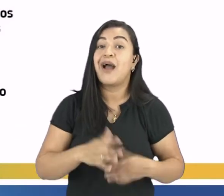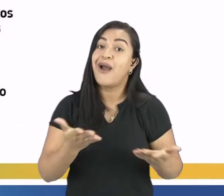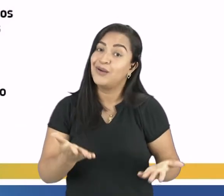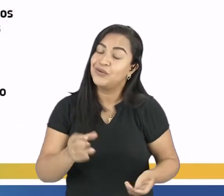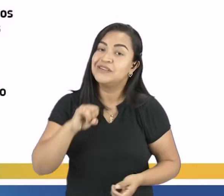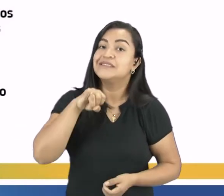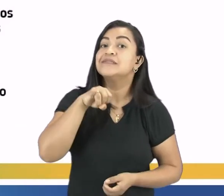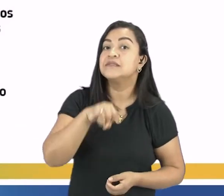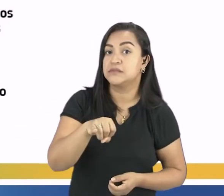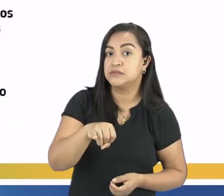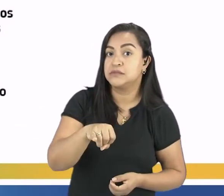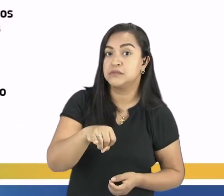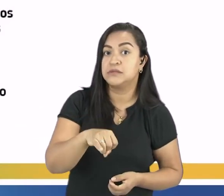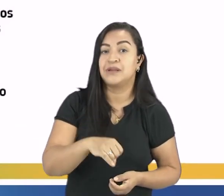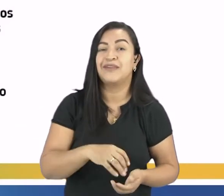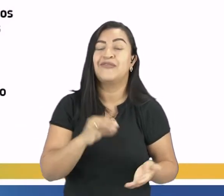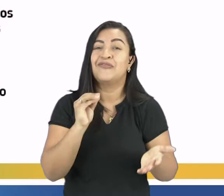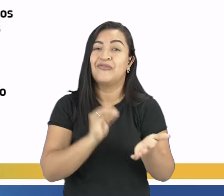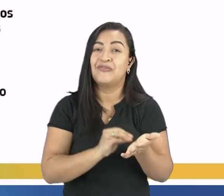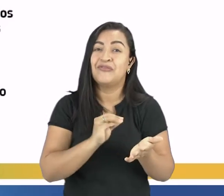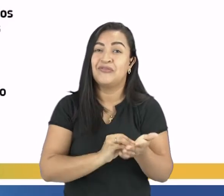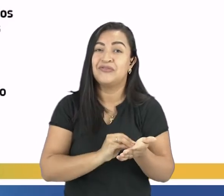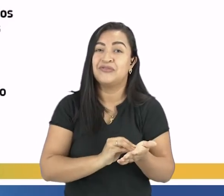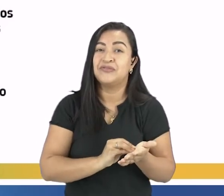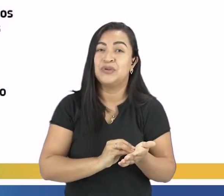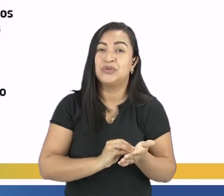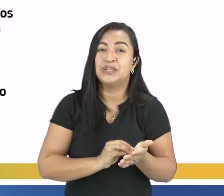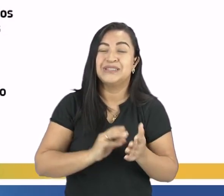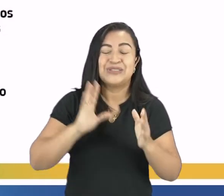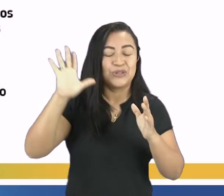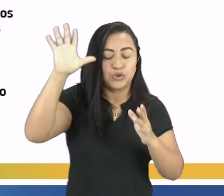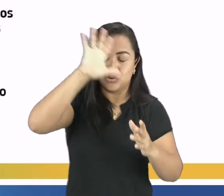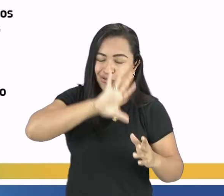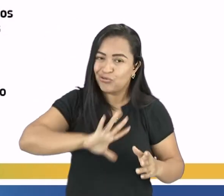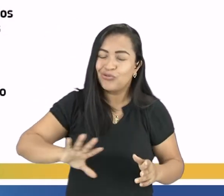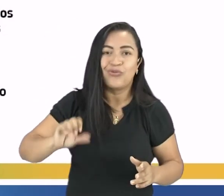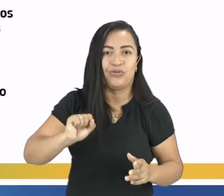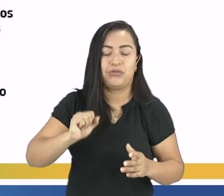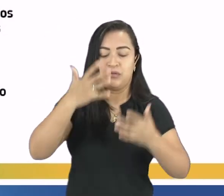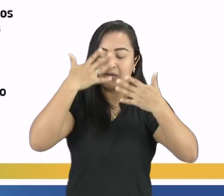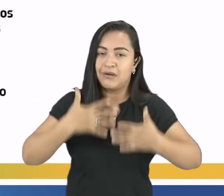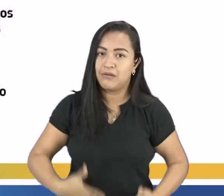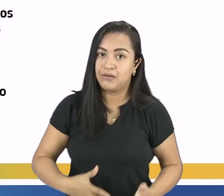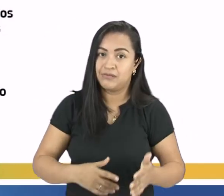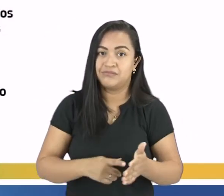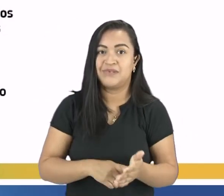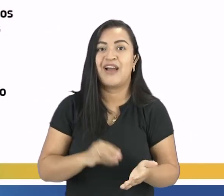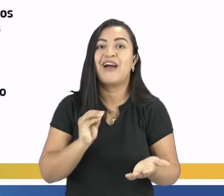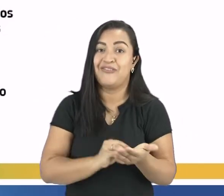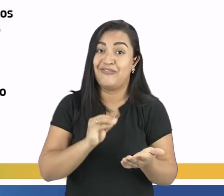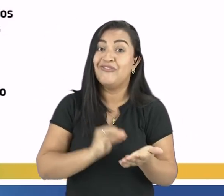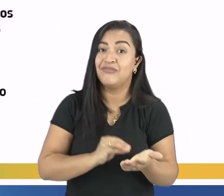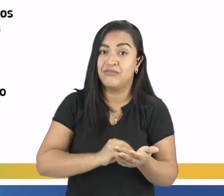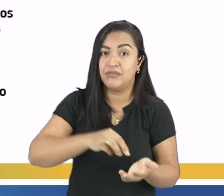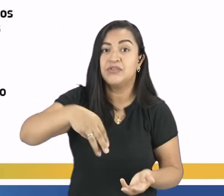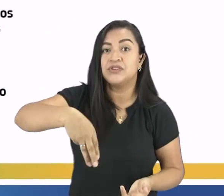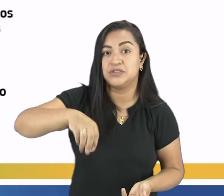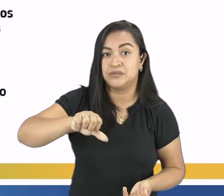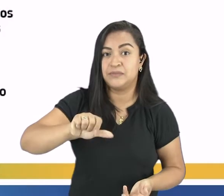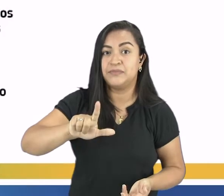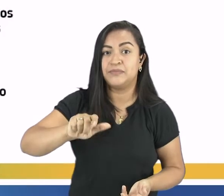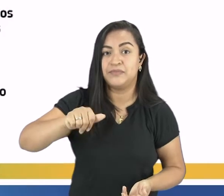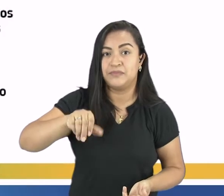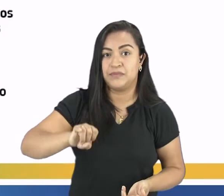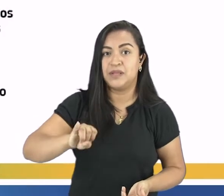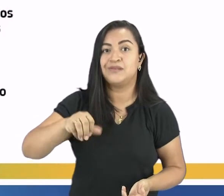sobre albinismo, o indivíduo recessivo ele vai ser o albino. Então, nesse cruzamento de heterozigotos, nós vamos